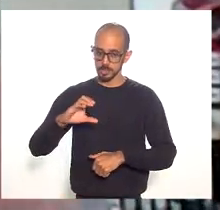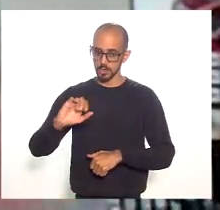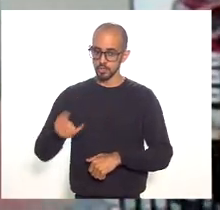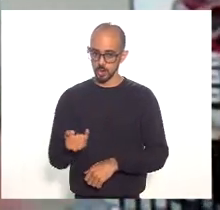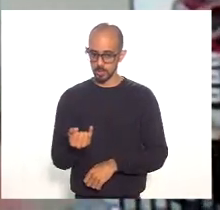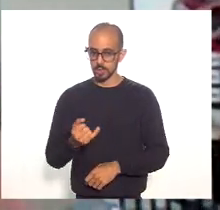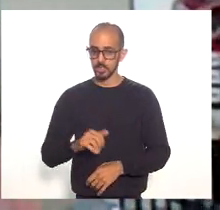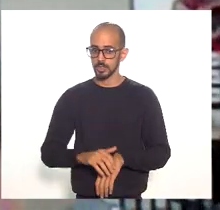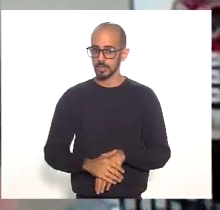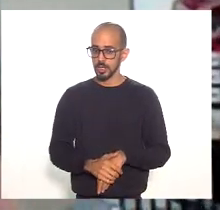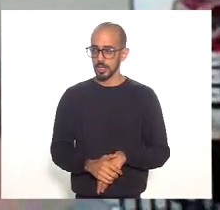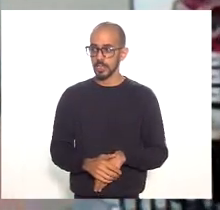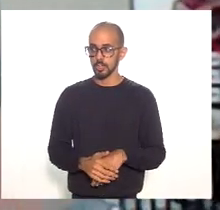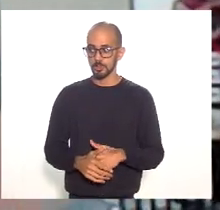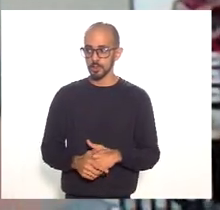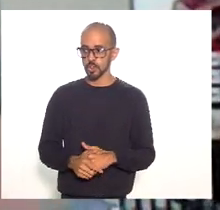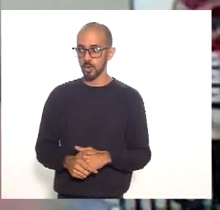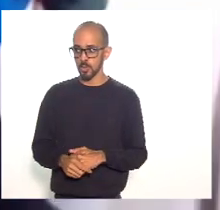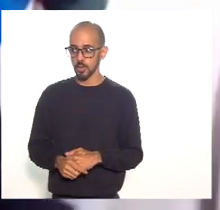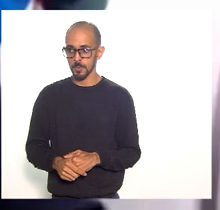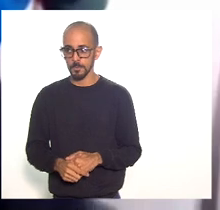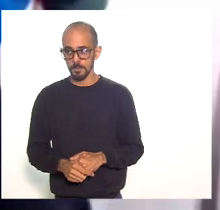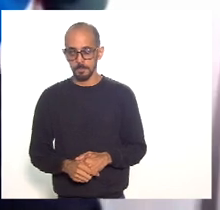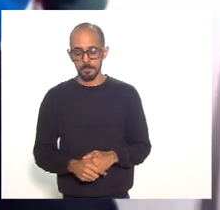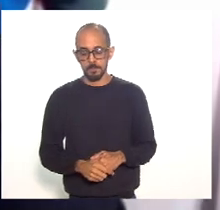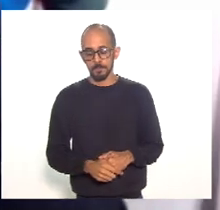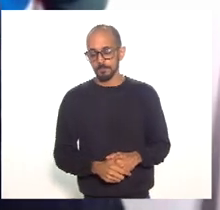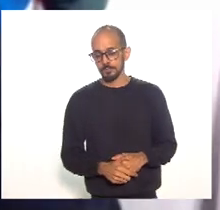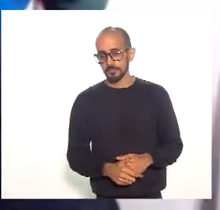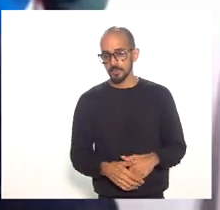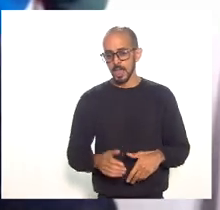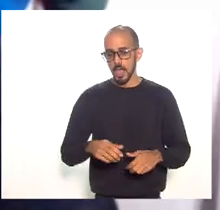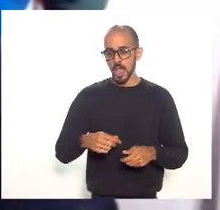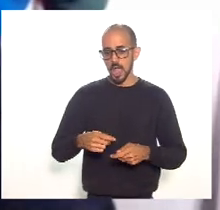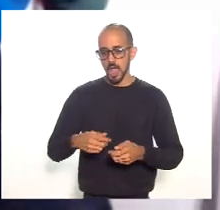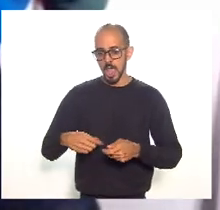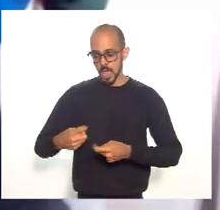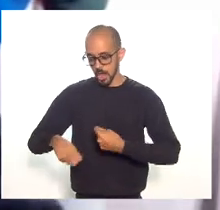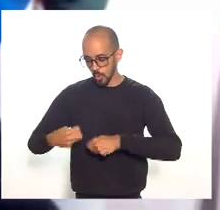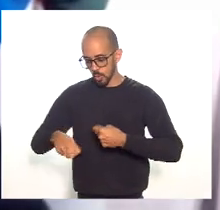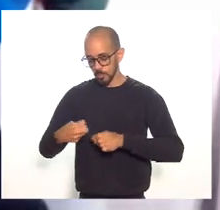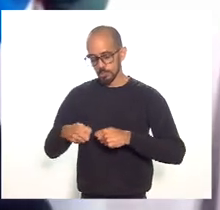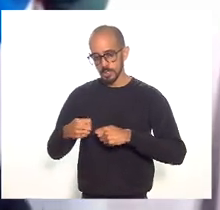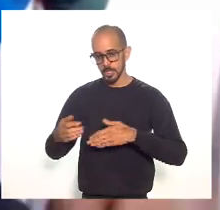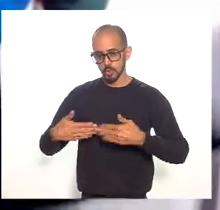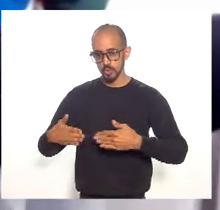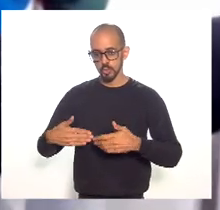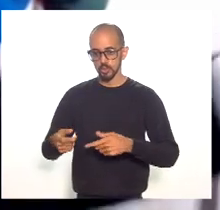Acompanhando o presidente da CCJ. Pela Economia, Indústria e Comércio, deputado Valdeir Carneiro.